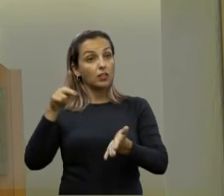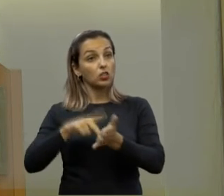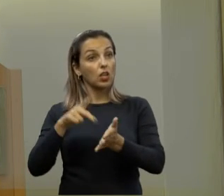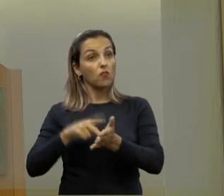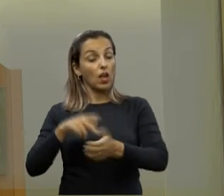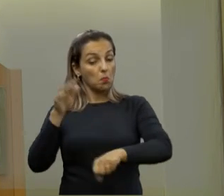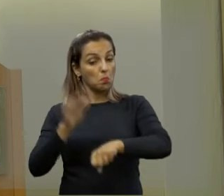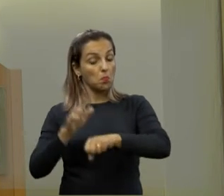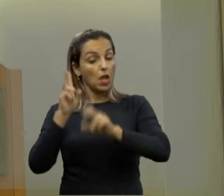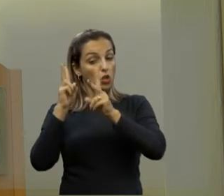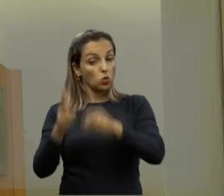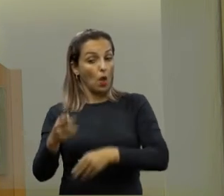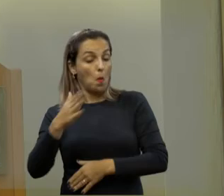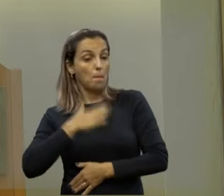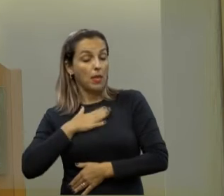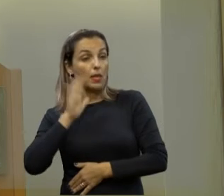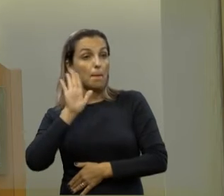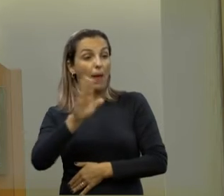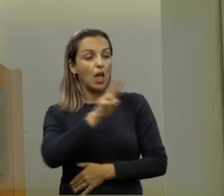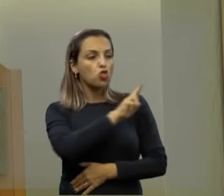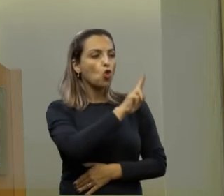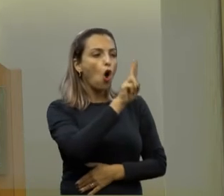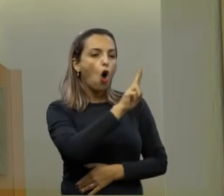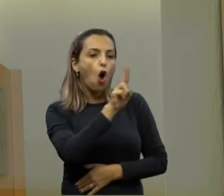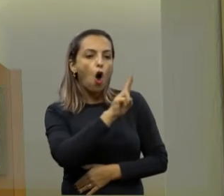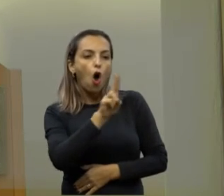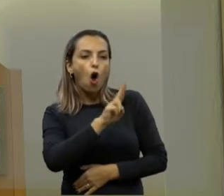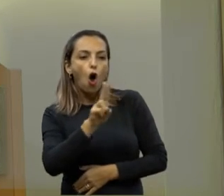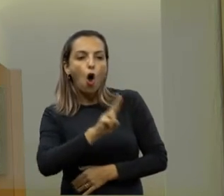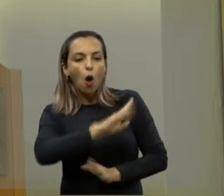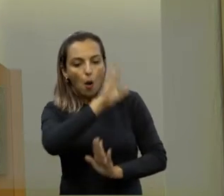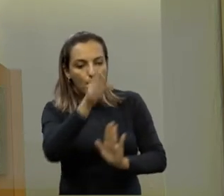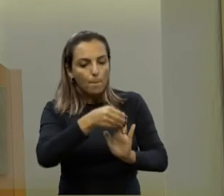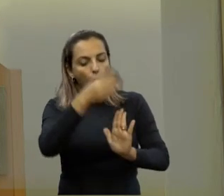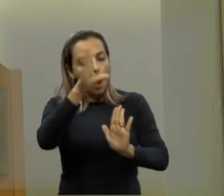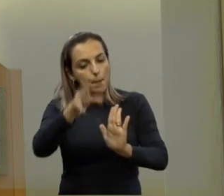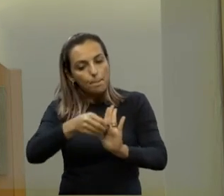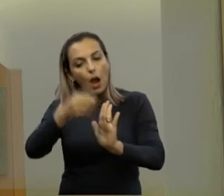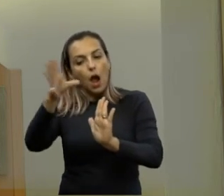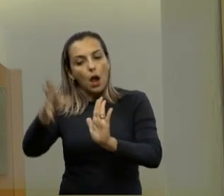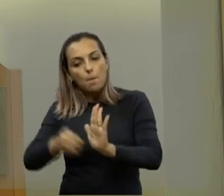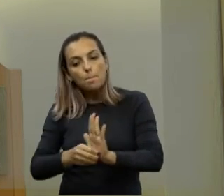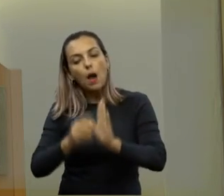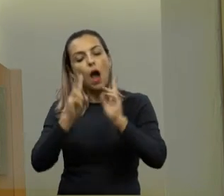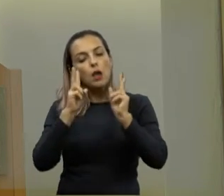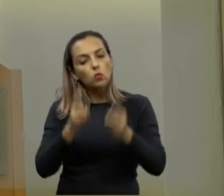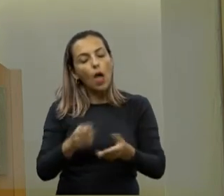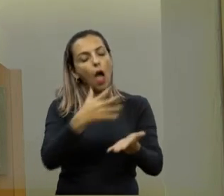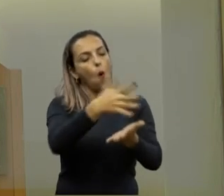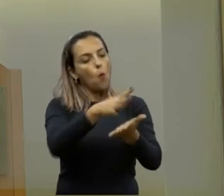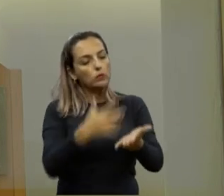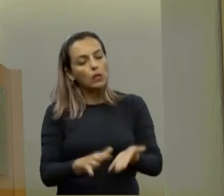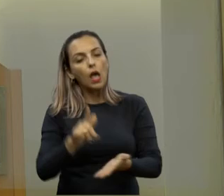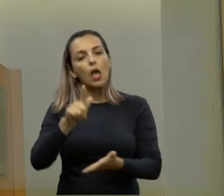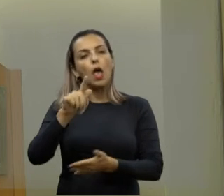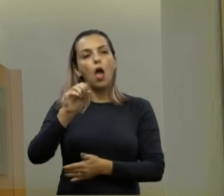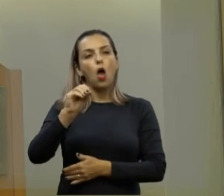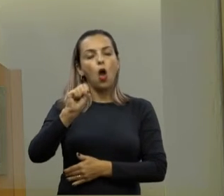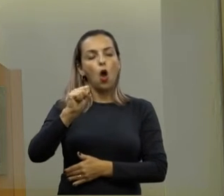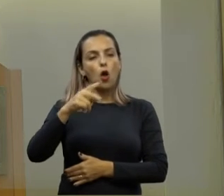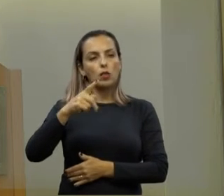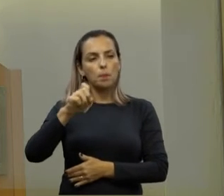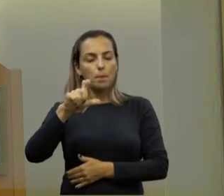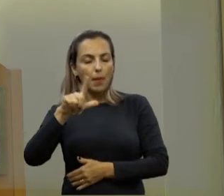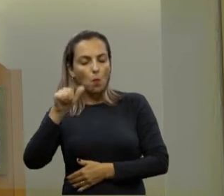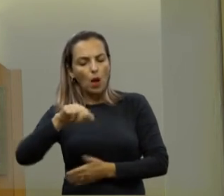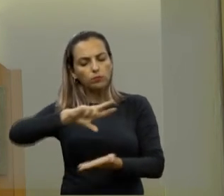a minha emenda Primeiro só que tá discriminando os nomes com tempo ou gospel compra então não tem pro samba enfim em tudo tá